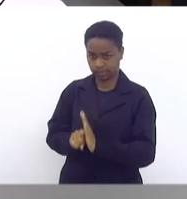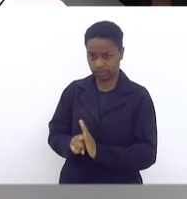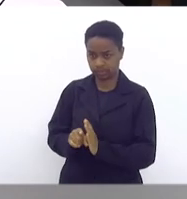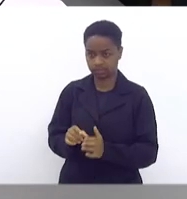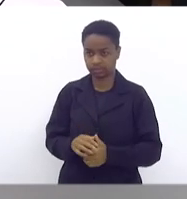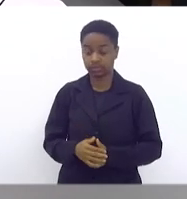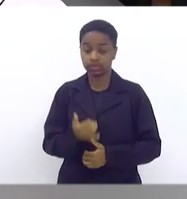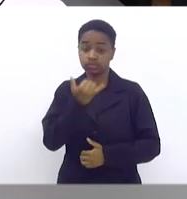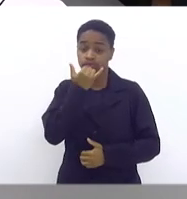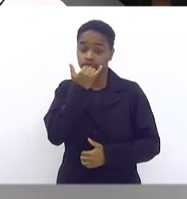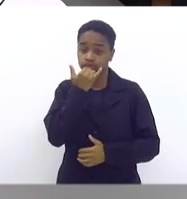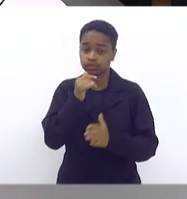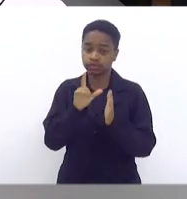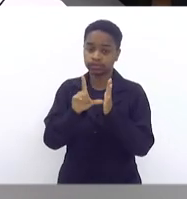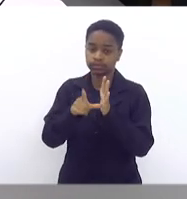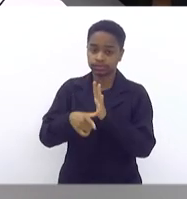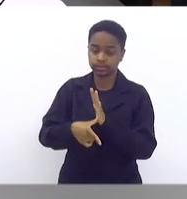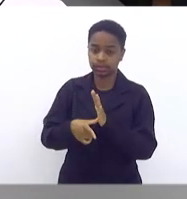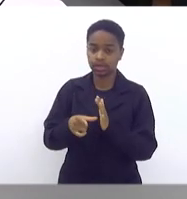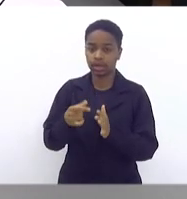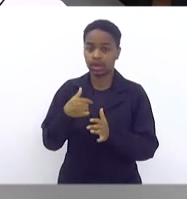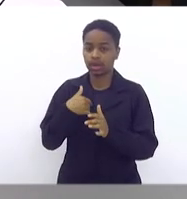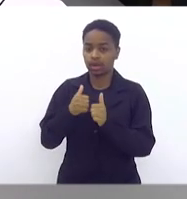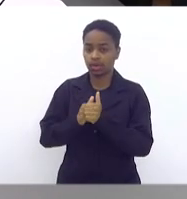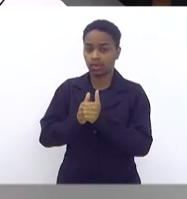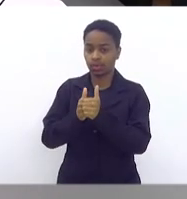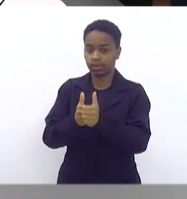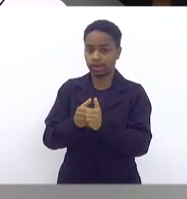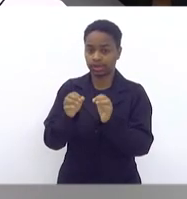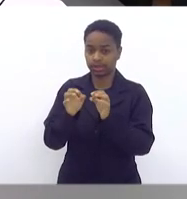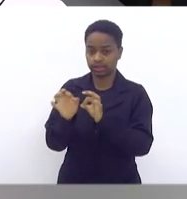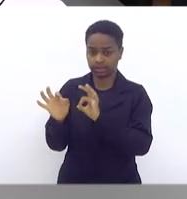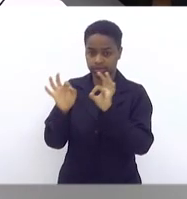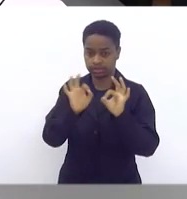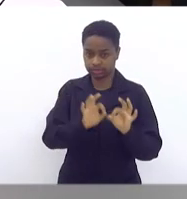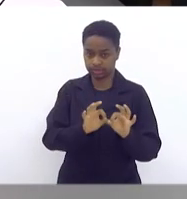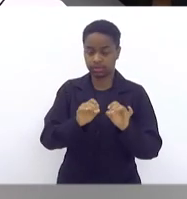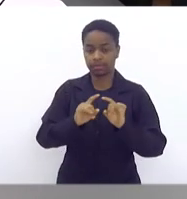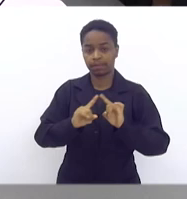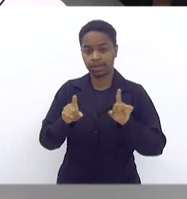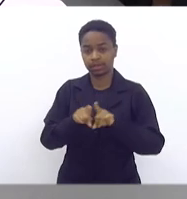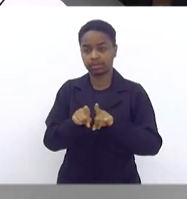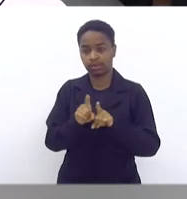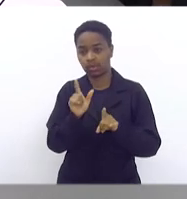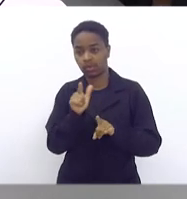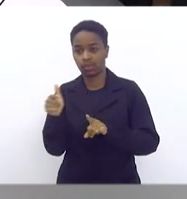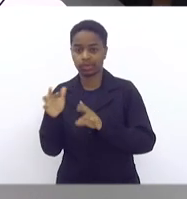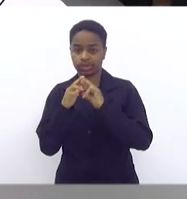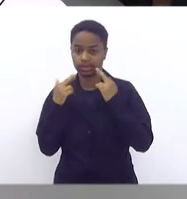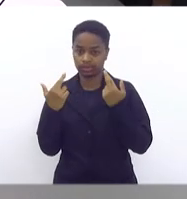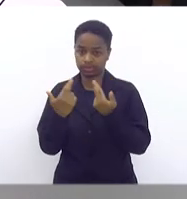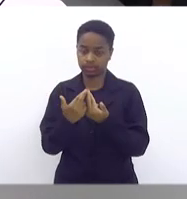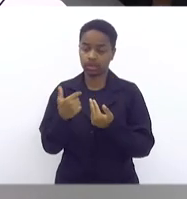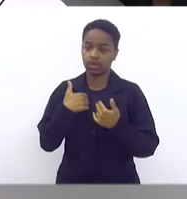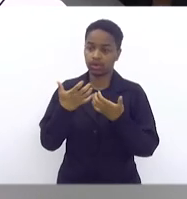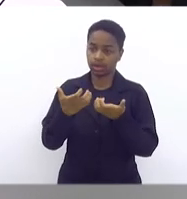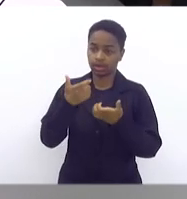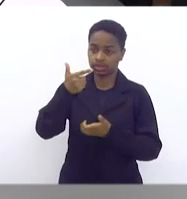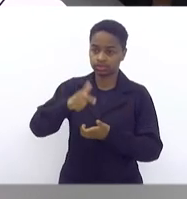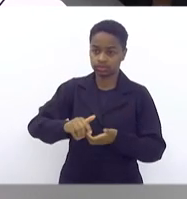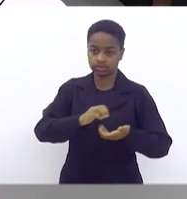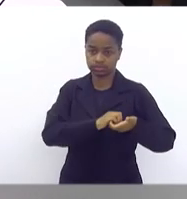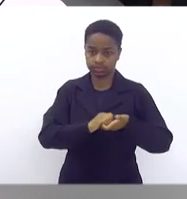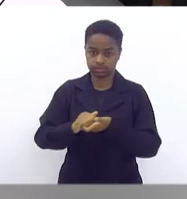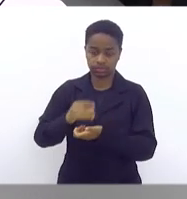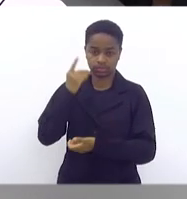me desculpar pelo atraso Eu Tava acompanhando remotamente mas também estava em outra reunião queria mais uma vez cumprimentar a deputada